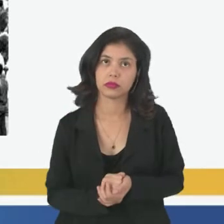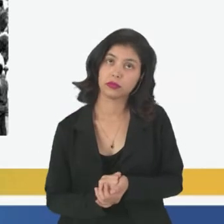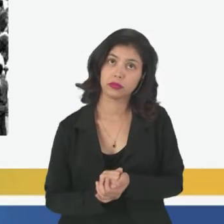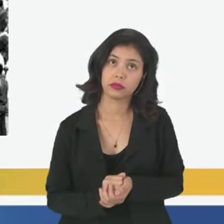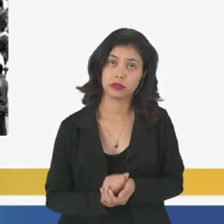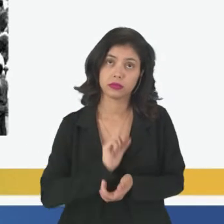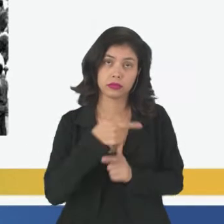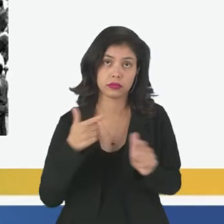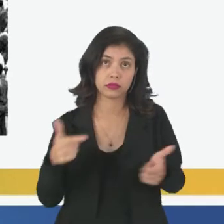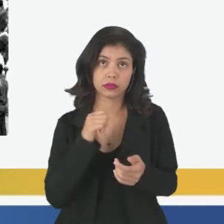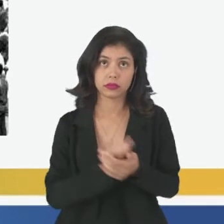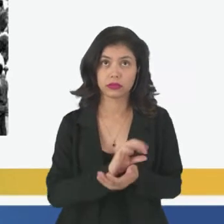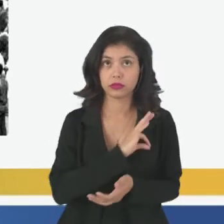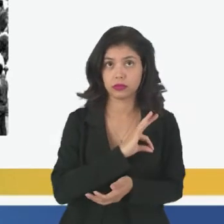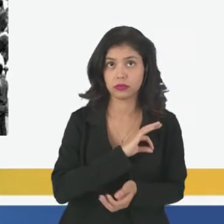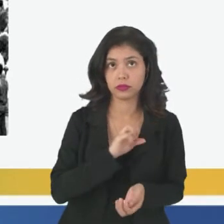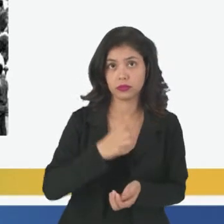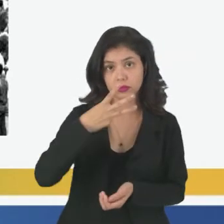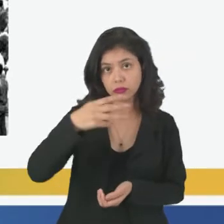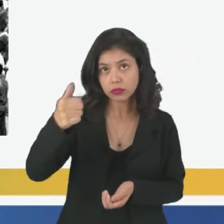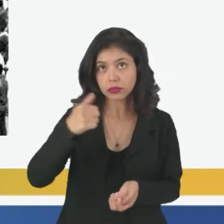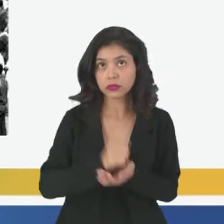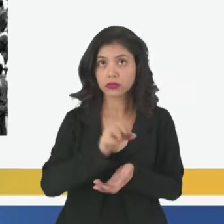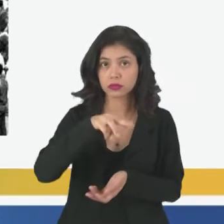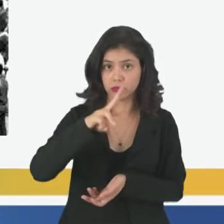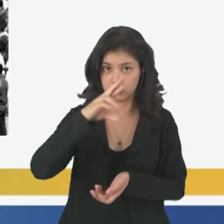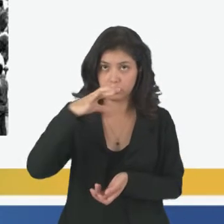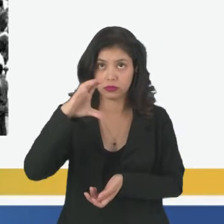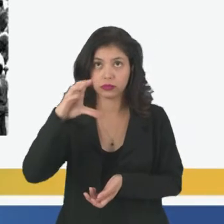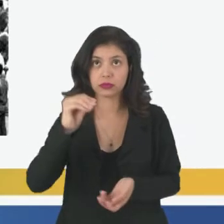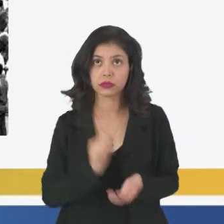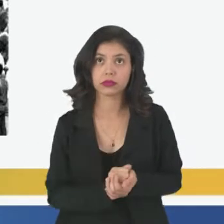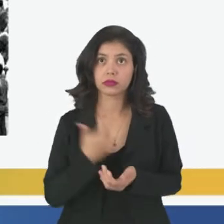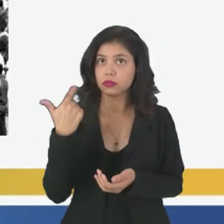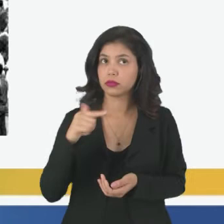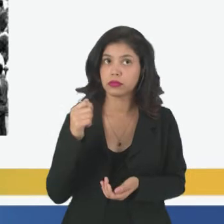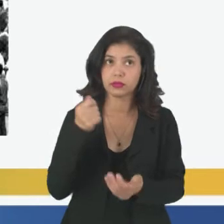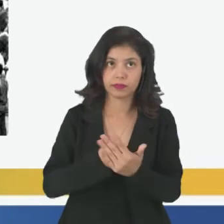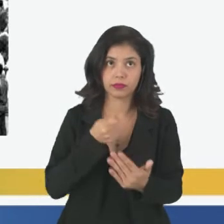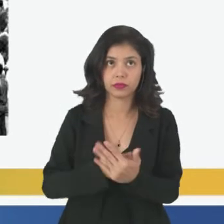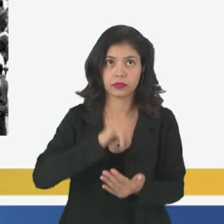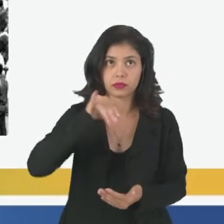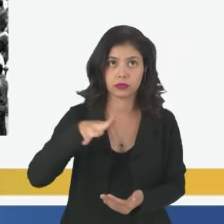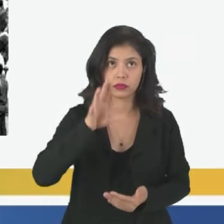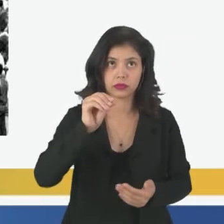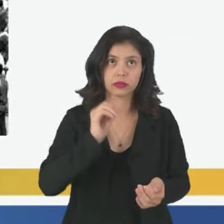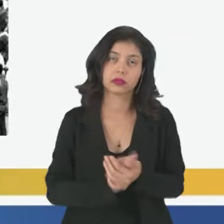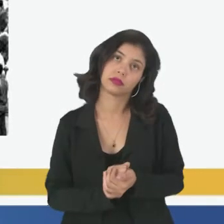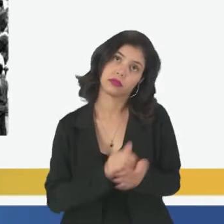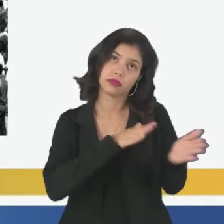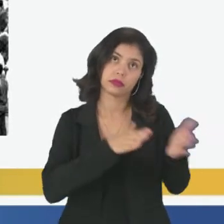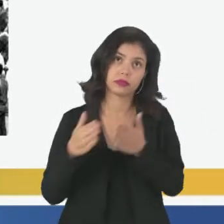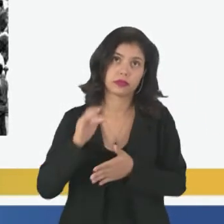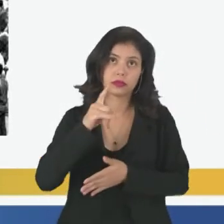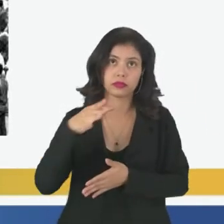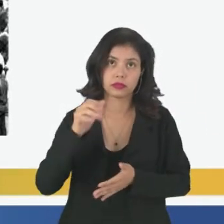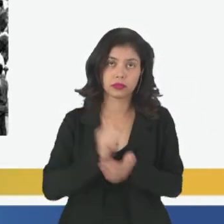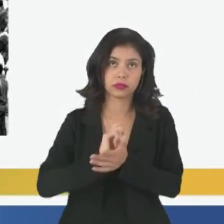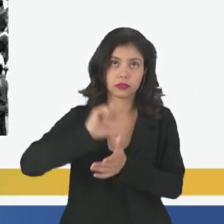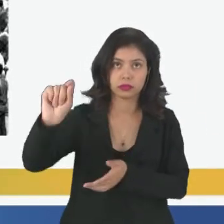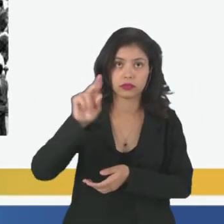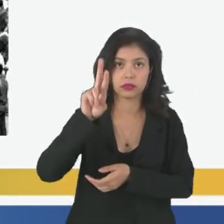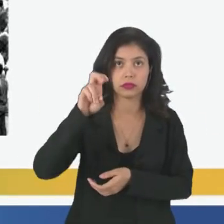O levante militar se deu no dia 31 de março. Não houve resistência e João Goulart partiu para o exílio no